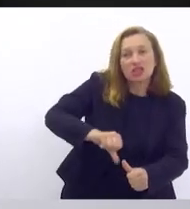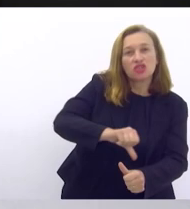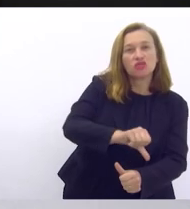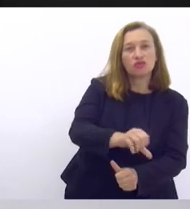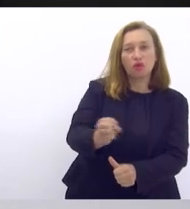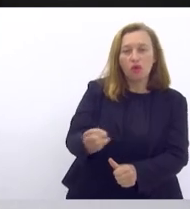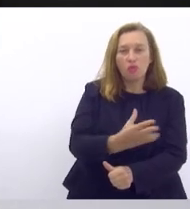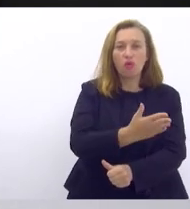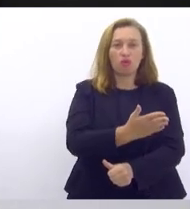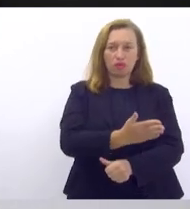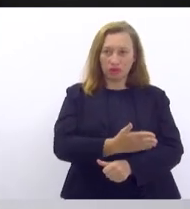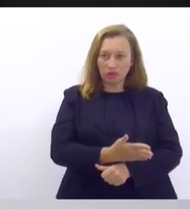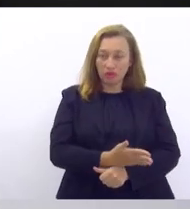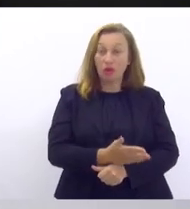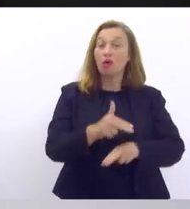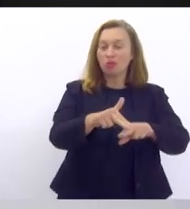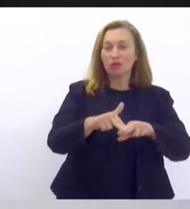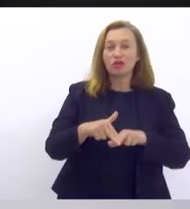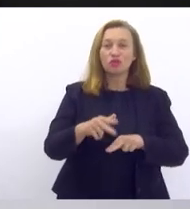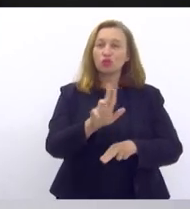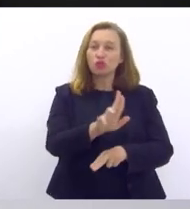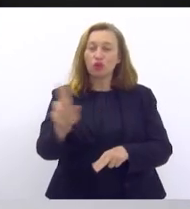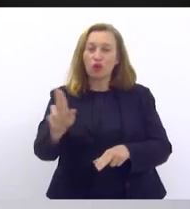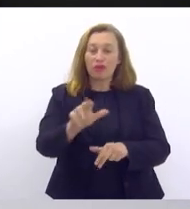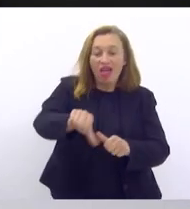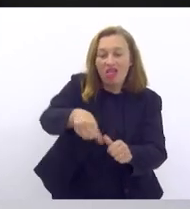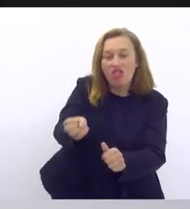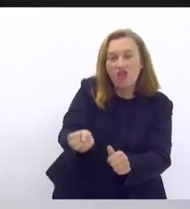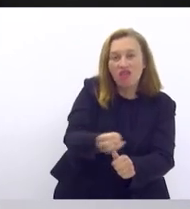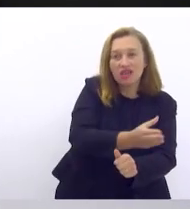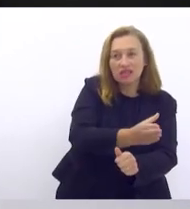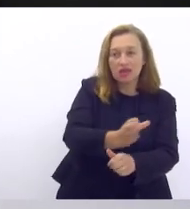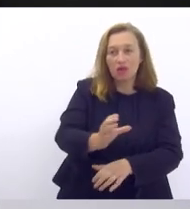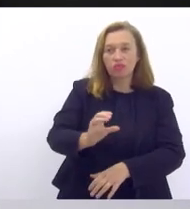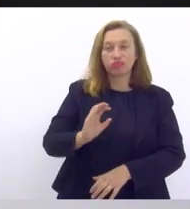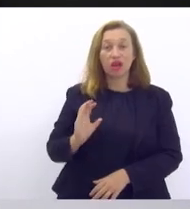que renovou, por isso chama a renovação carismática, que renovou a fé